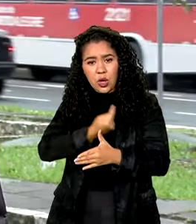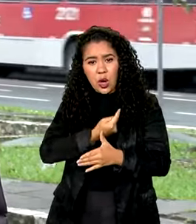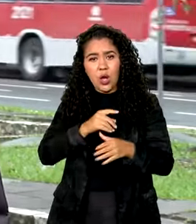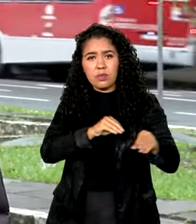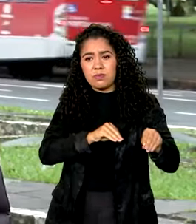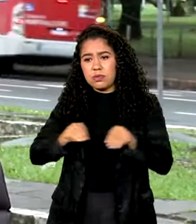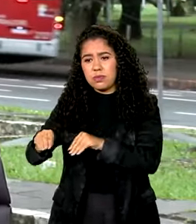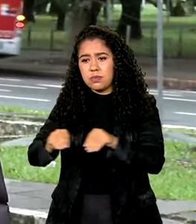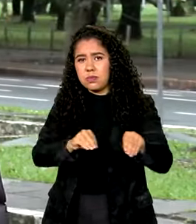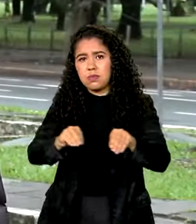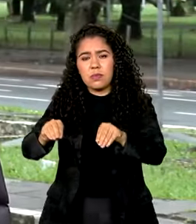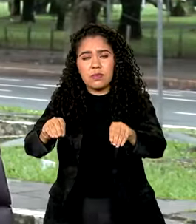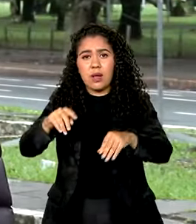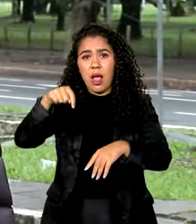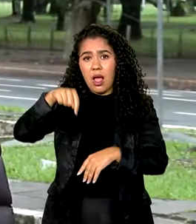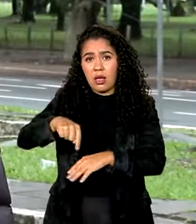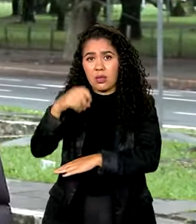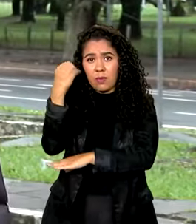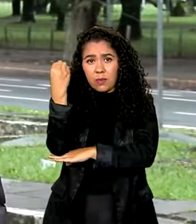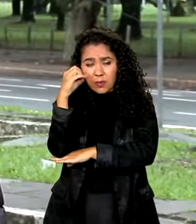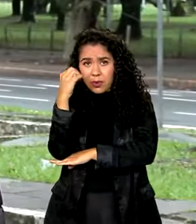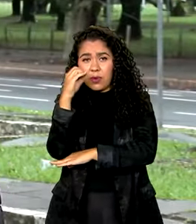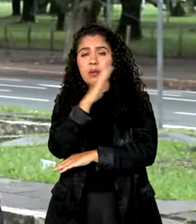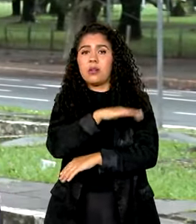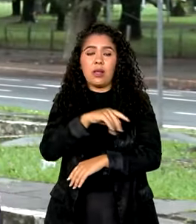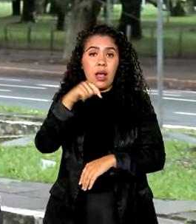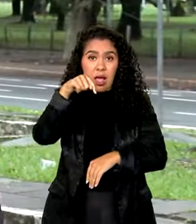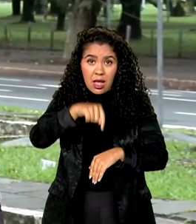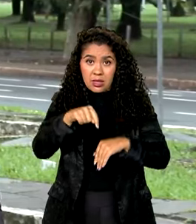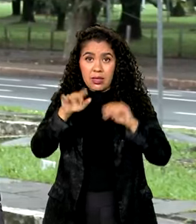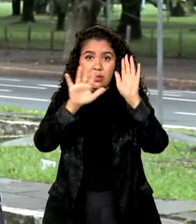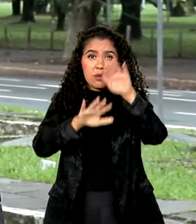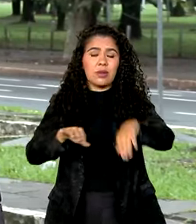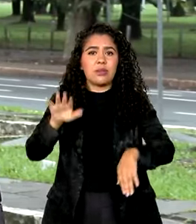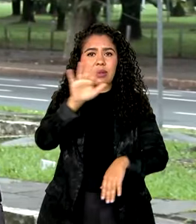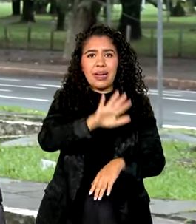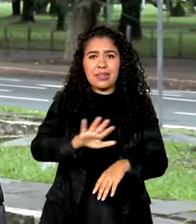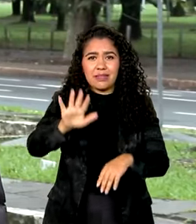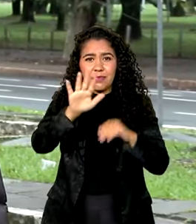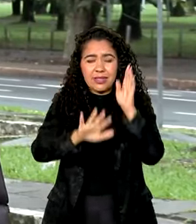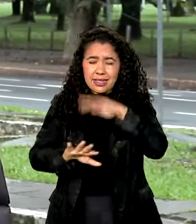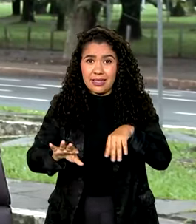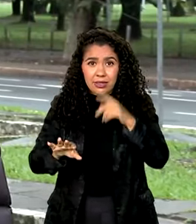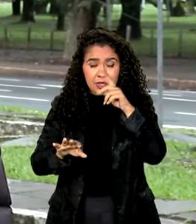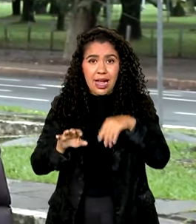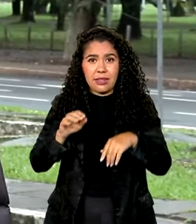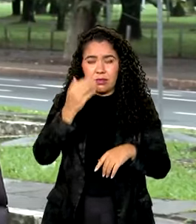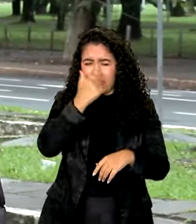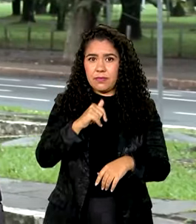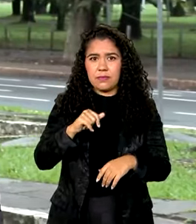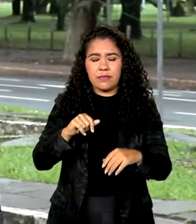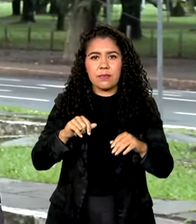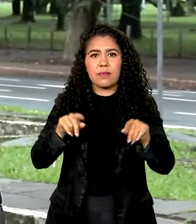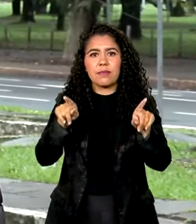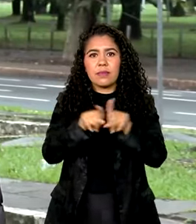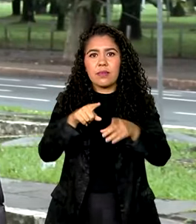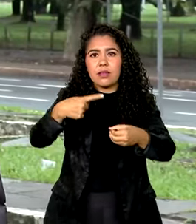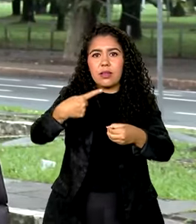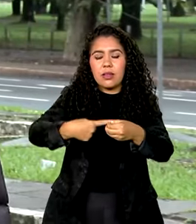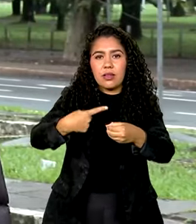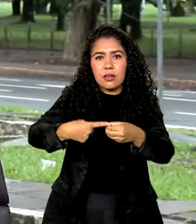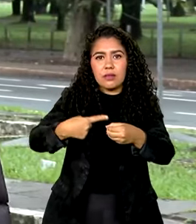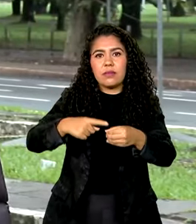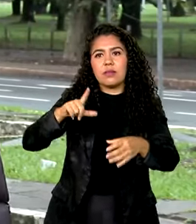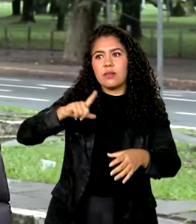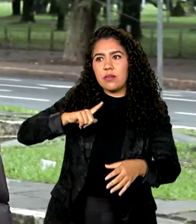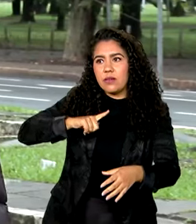de Porto Alegre. Por aqui, Vanessa, a situação está controlada. Só que essas chuvas fizeram estragos no interior do